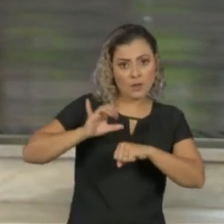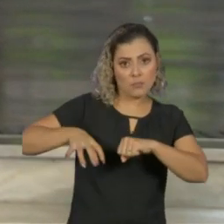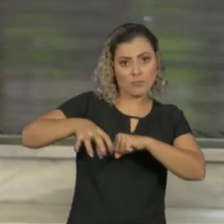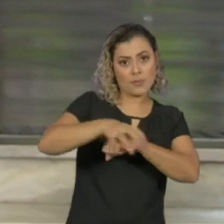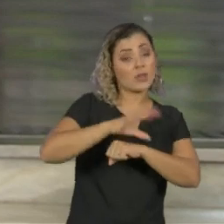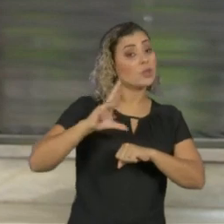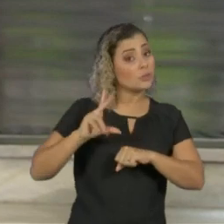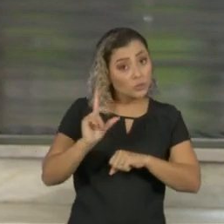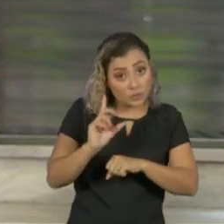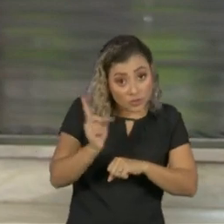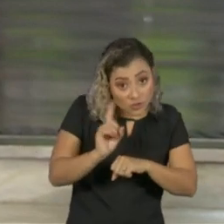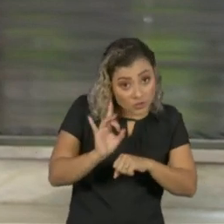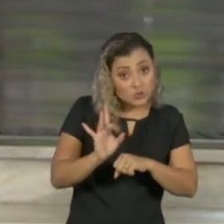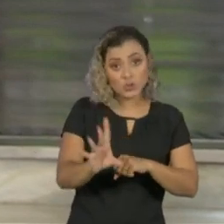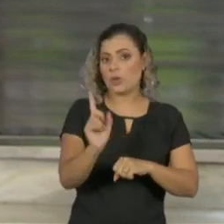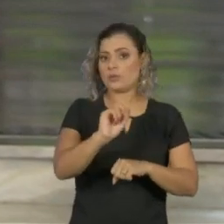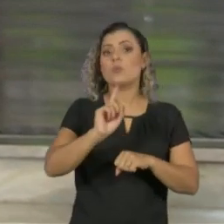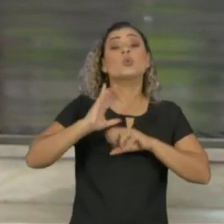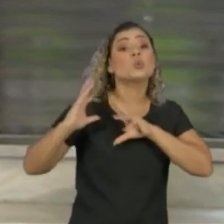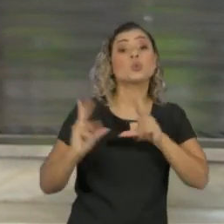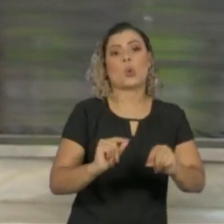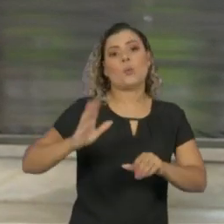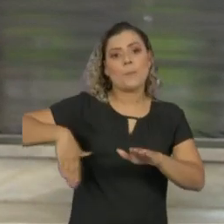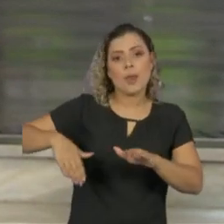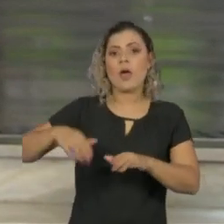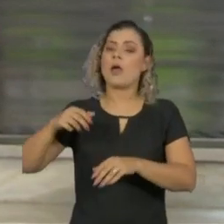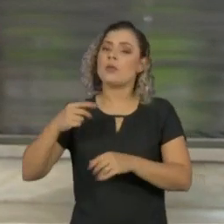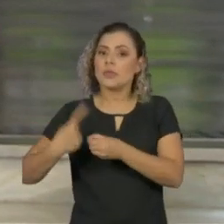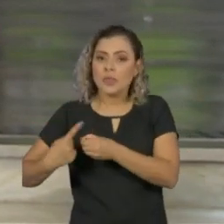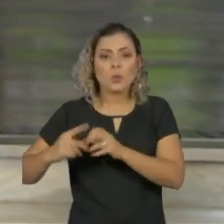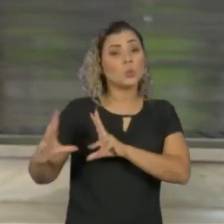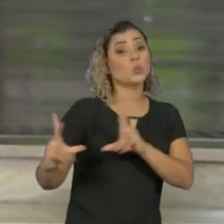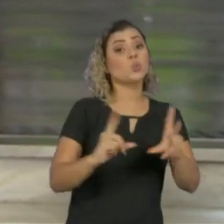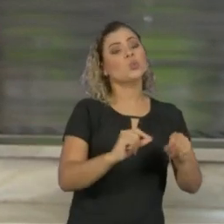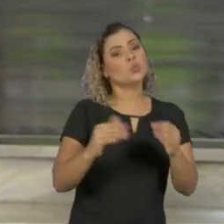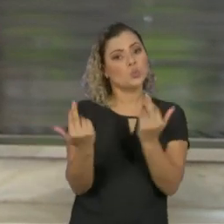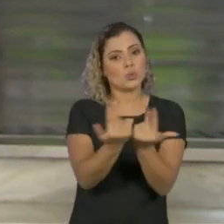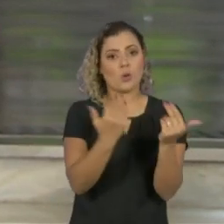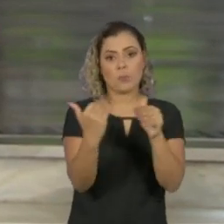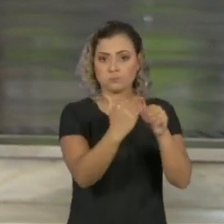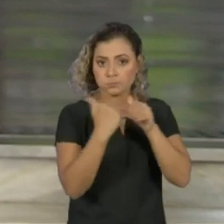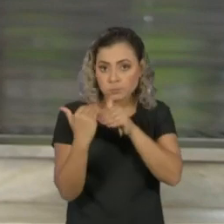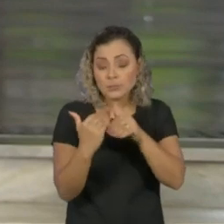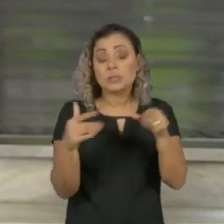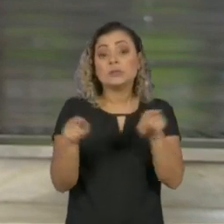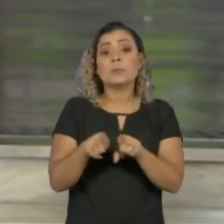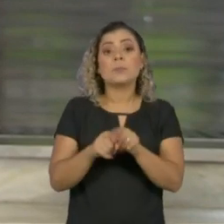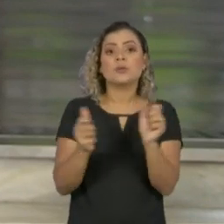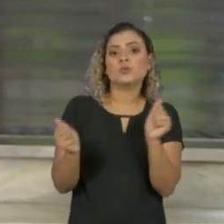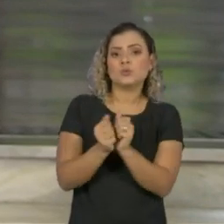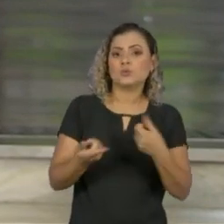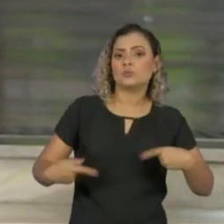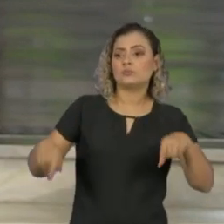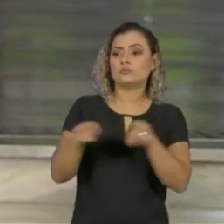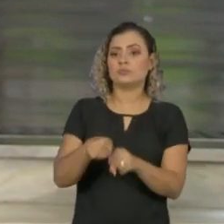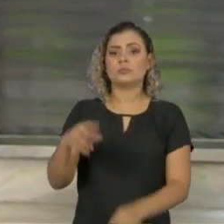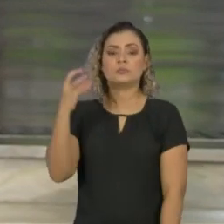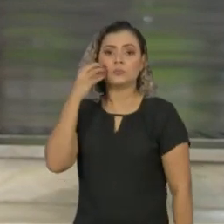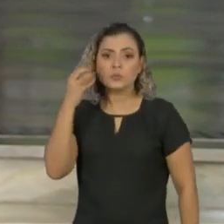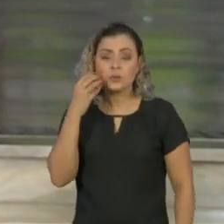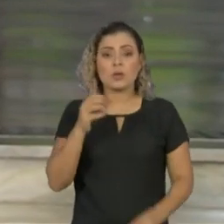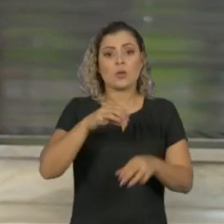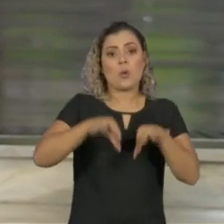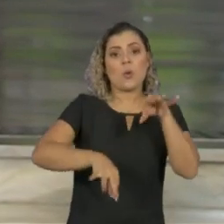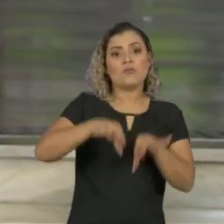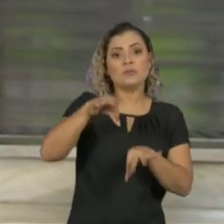o Estado de São Paulo. Outra medida, nós estamos, em conjunto com o Bruno Covas, liberando oficinas